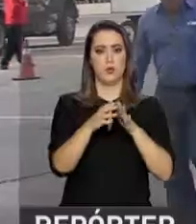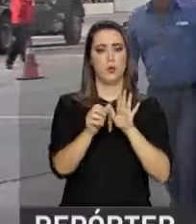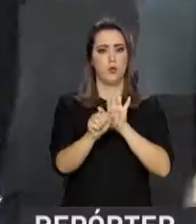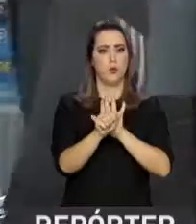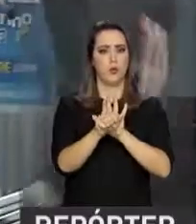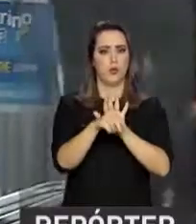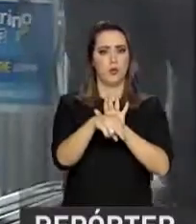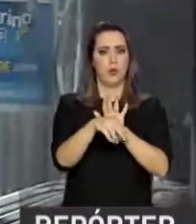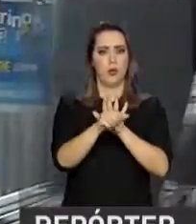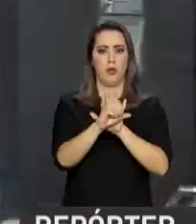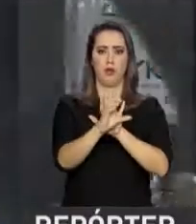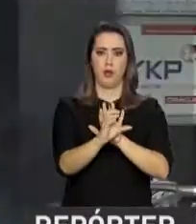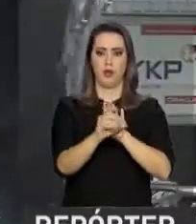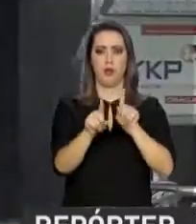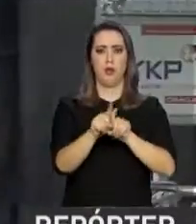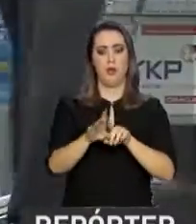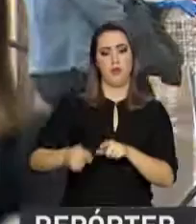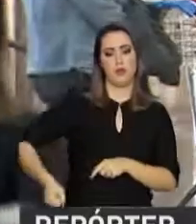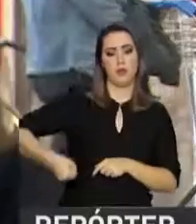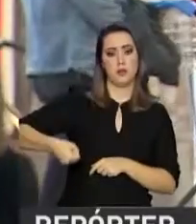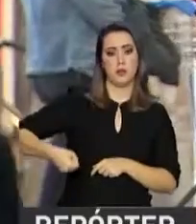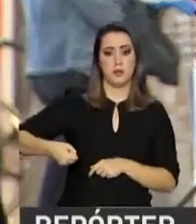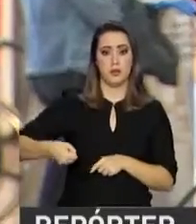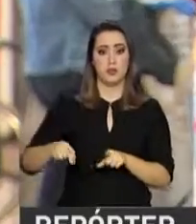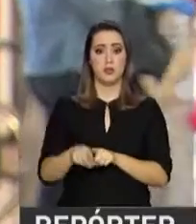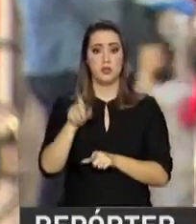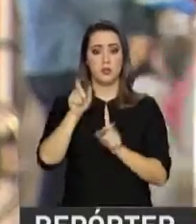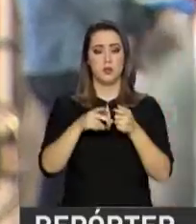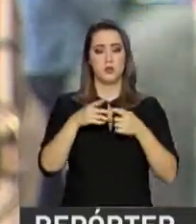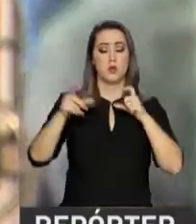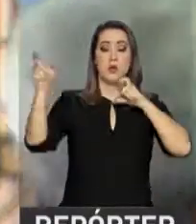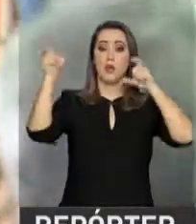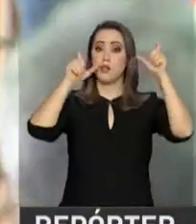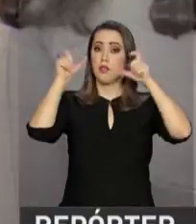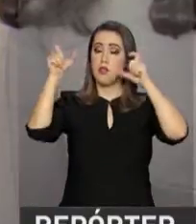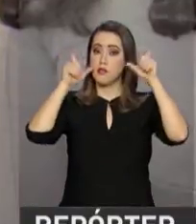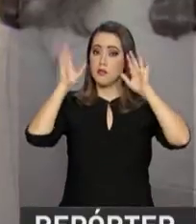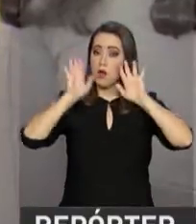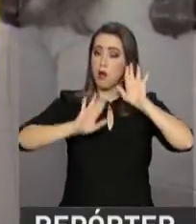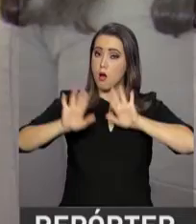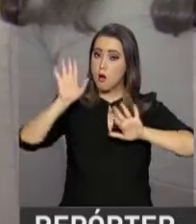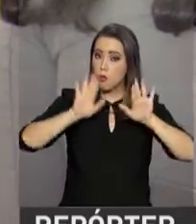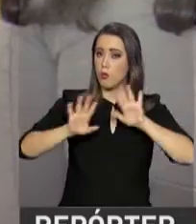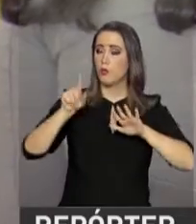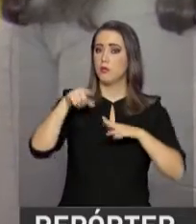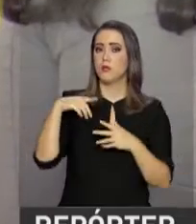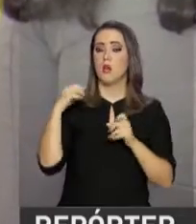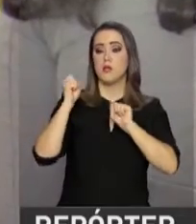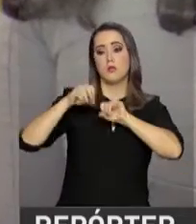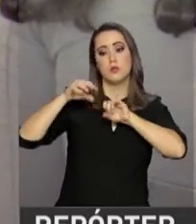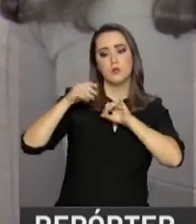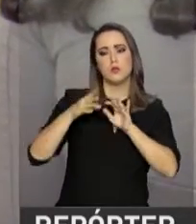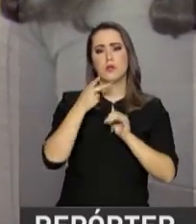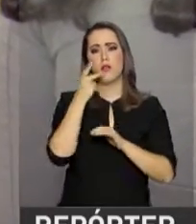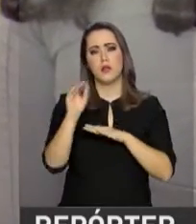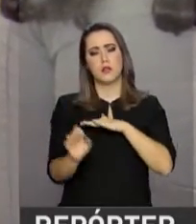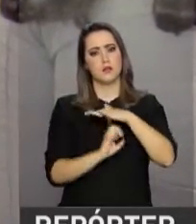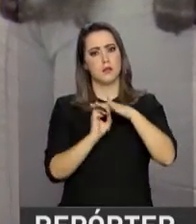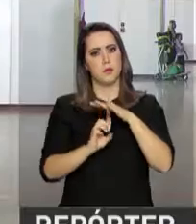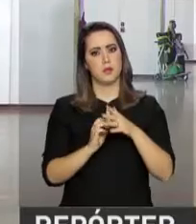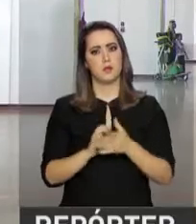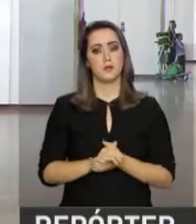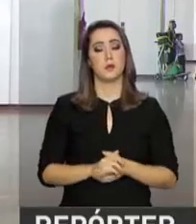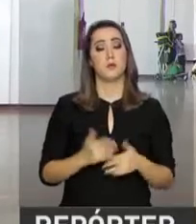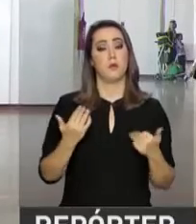aéreo, em especial com relação a bagagens, as pessoas devem prestar mais atenção ainda nas orientações dadas pelas companhias